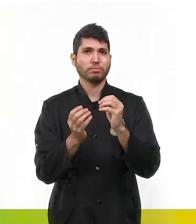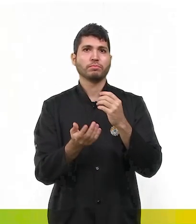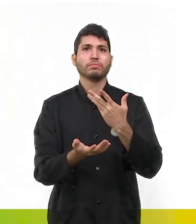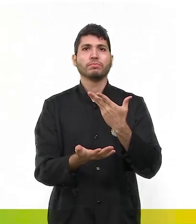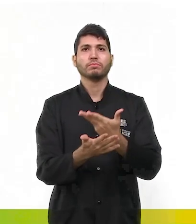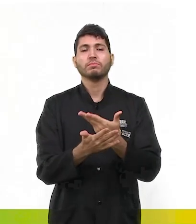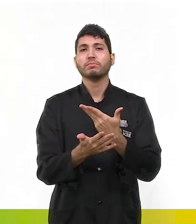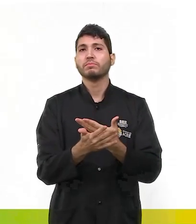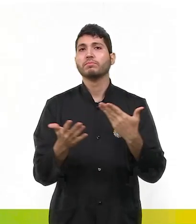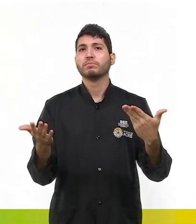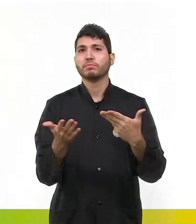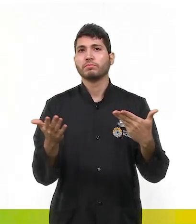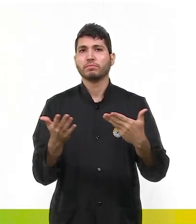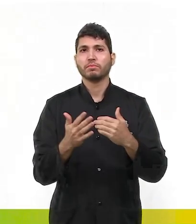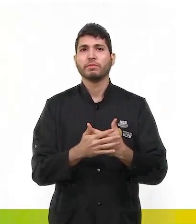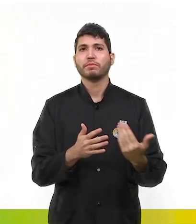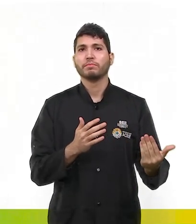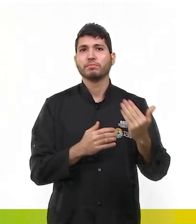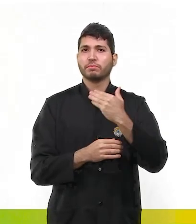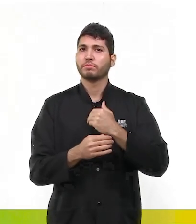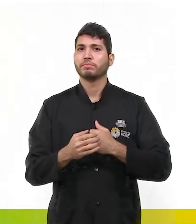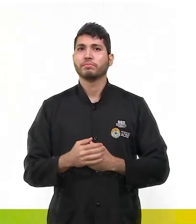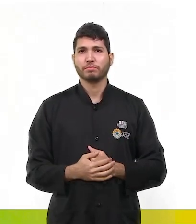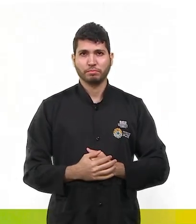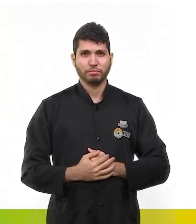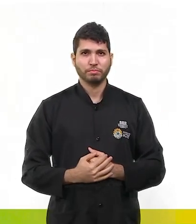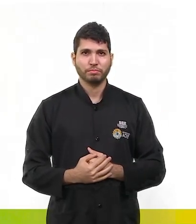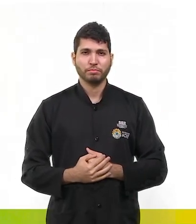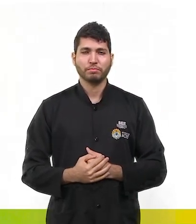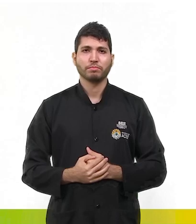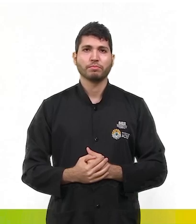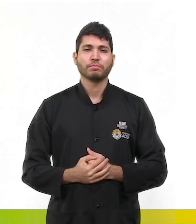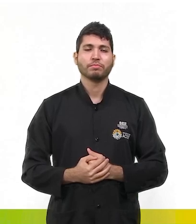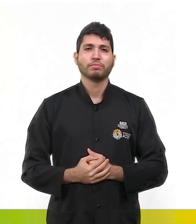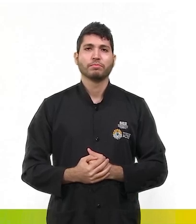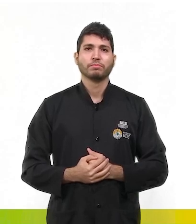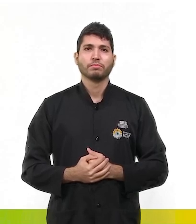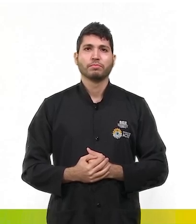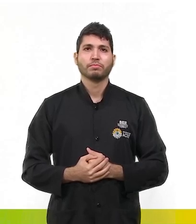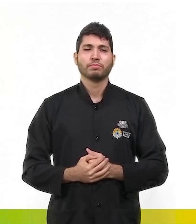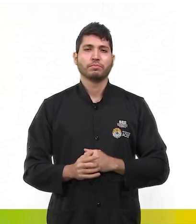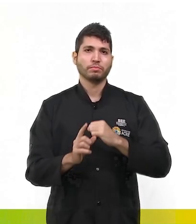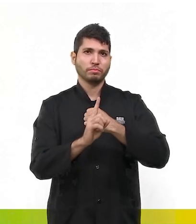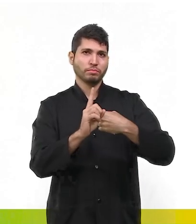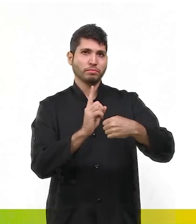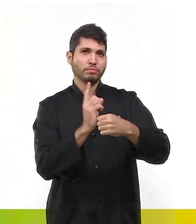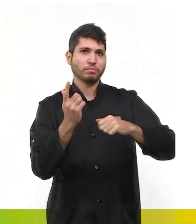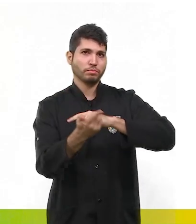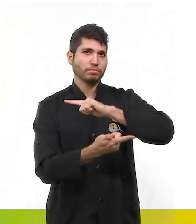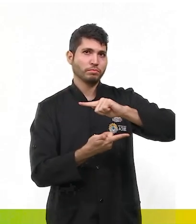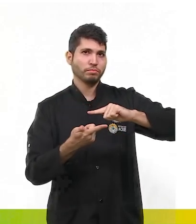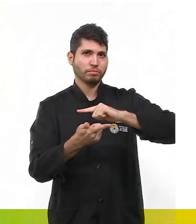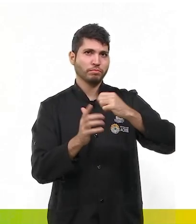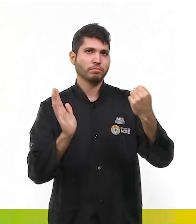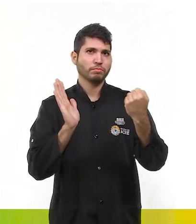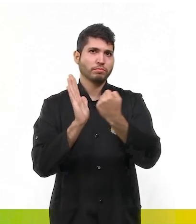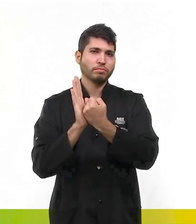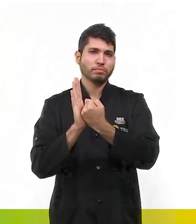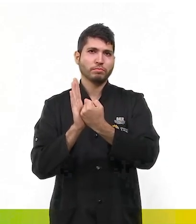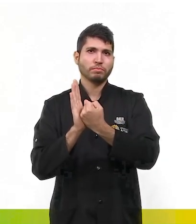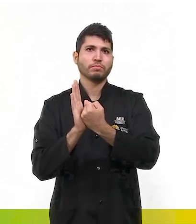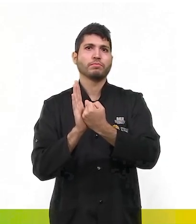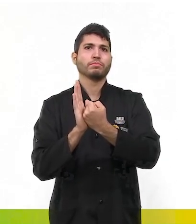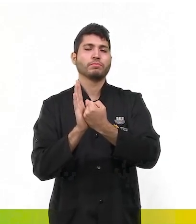lá? Resumindo então nossa aula, pessoal. A gente viu o seguinte: a sociedade global é marcada pela